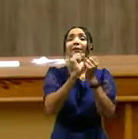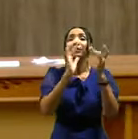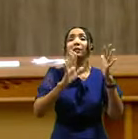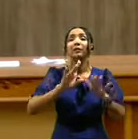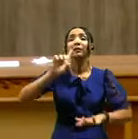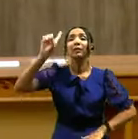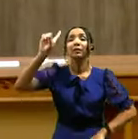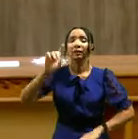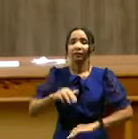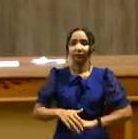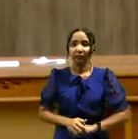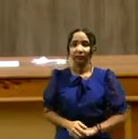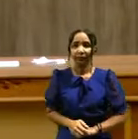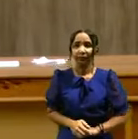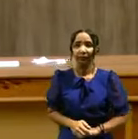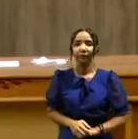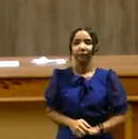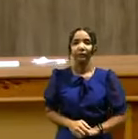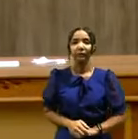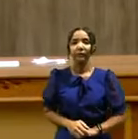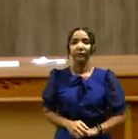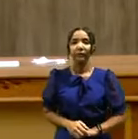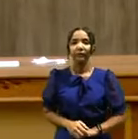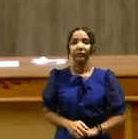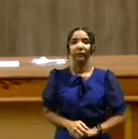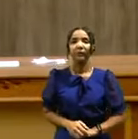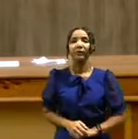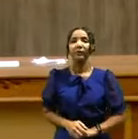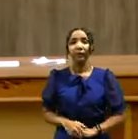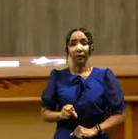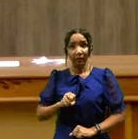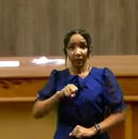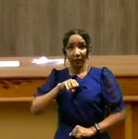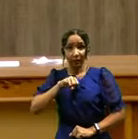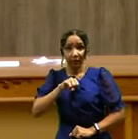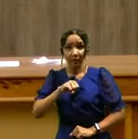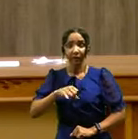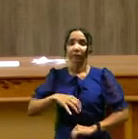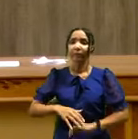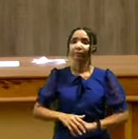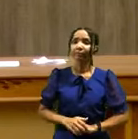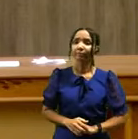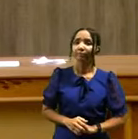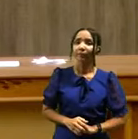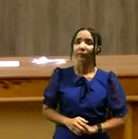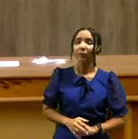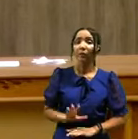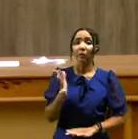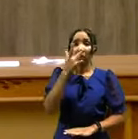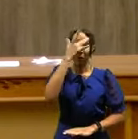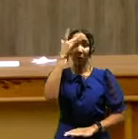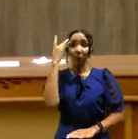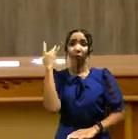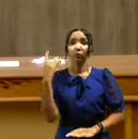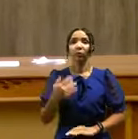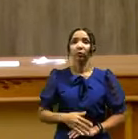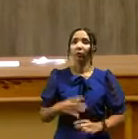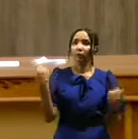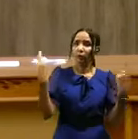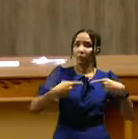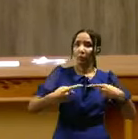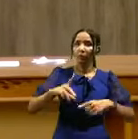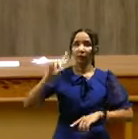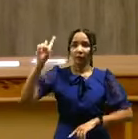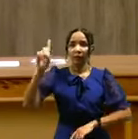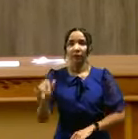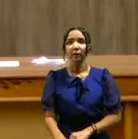falta de crença quando o comunista Nabuco donosor criou a estátua tá lá no três